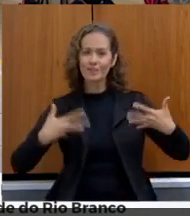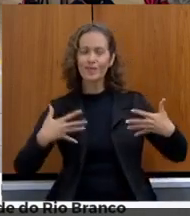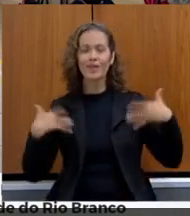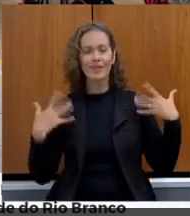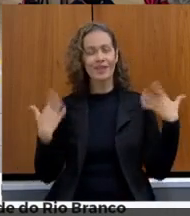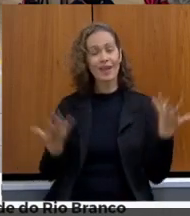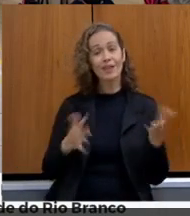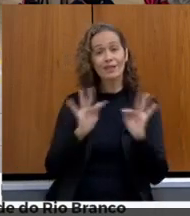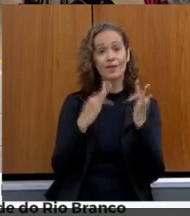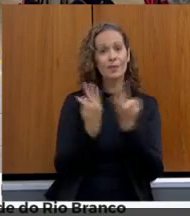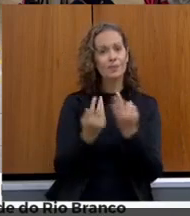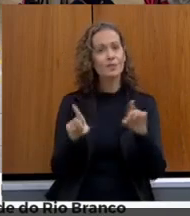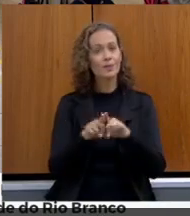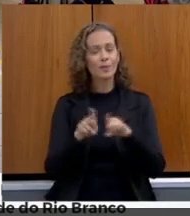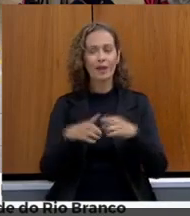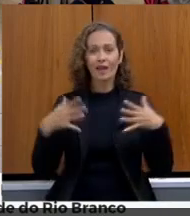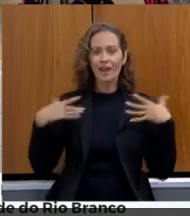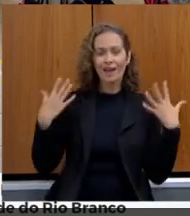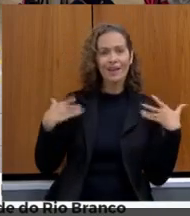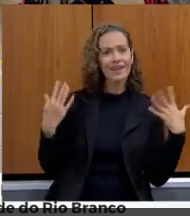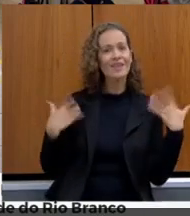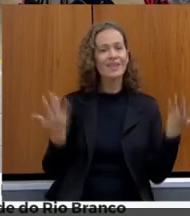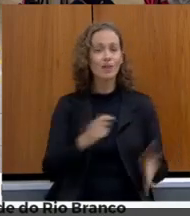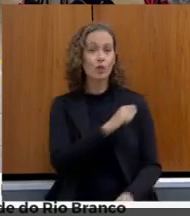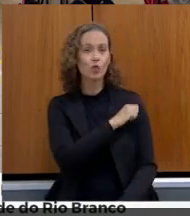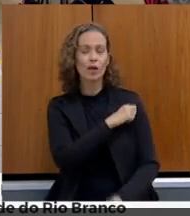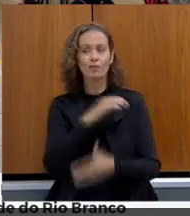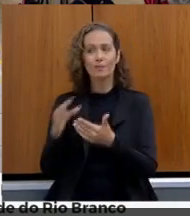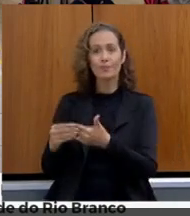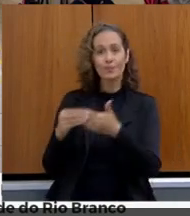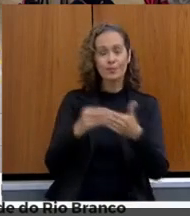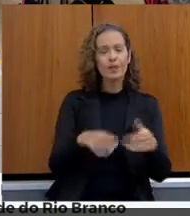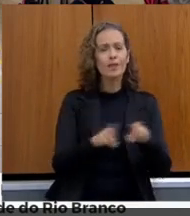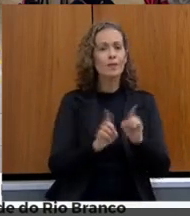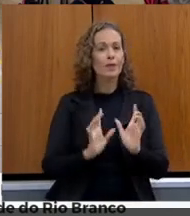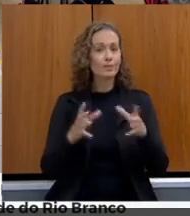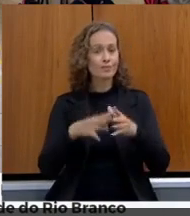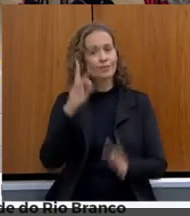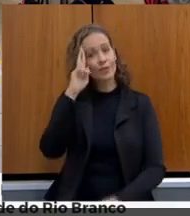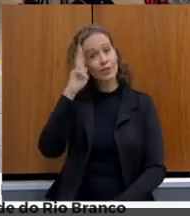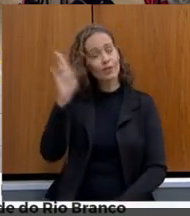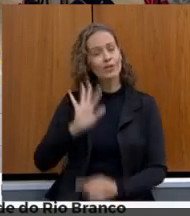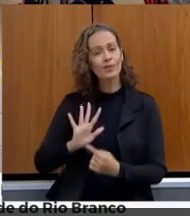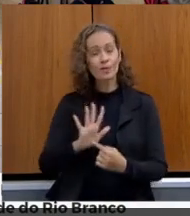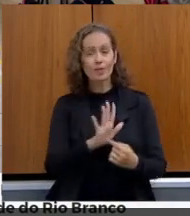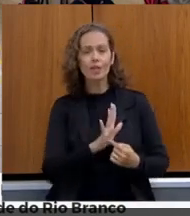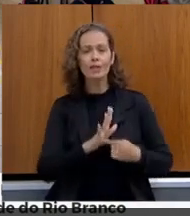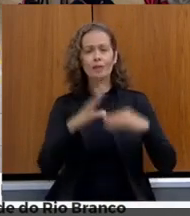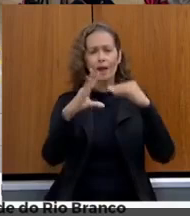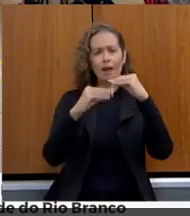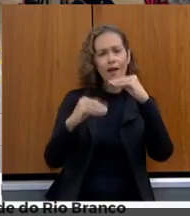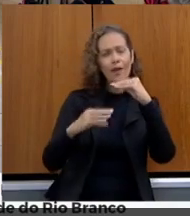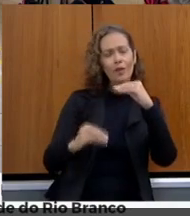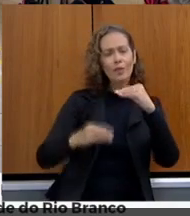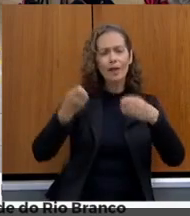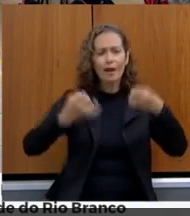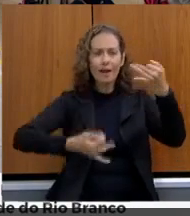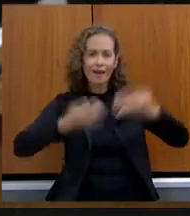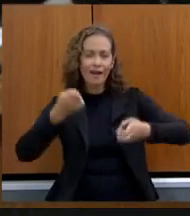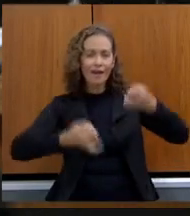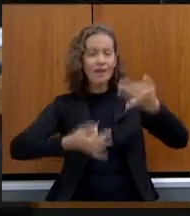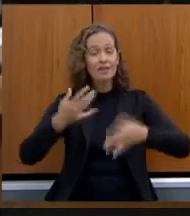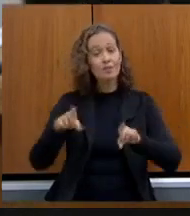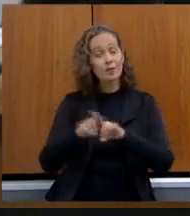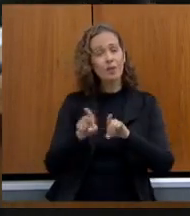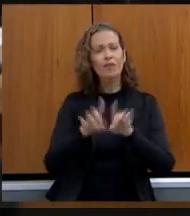famílias dizendo a alegria de trazer os estudantes é diretores mostrando e a gente vemos comentários muito frequentemente é